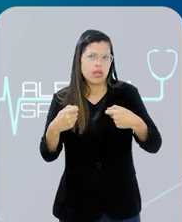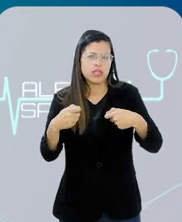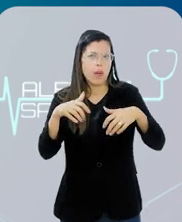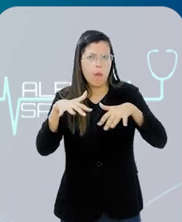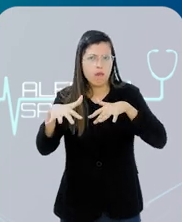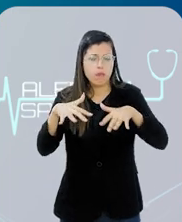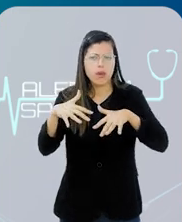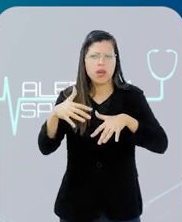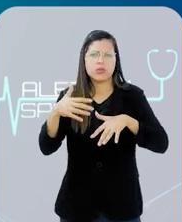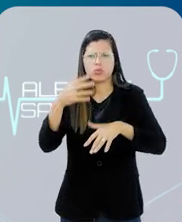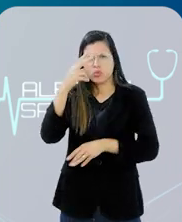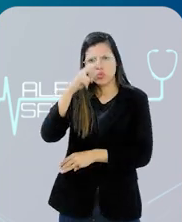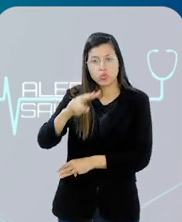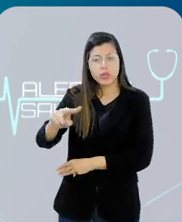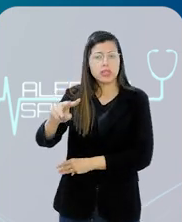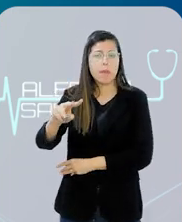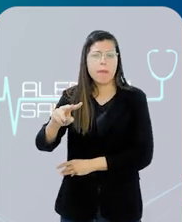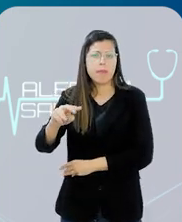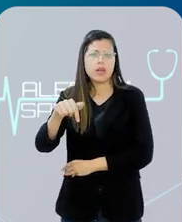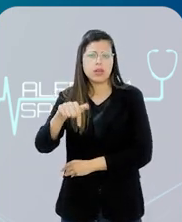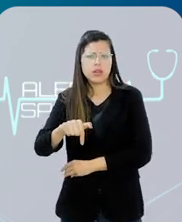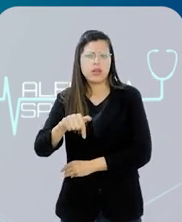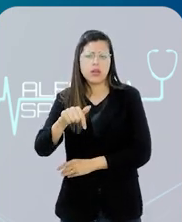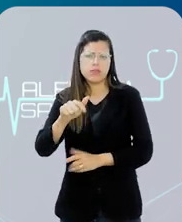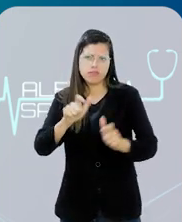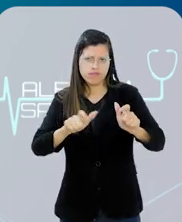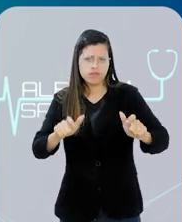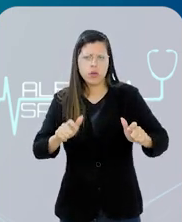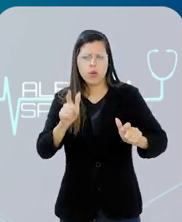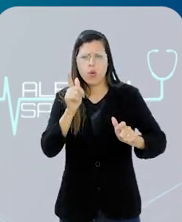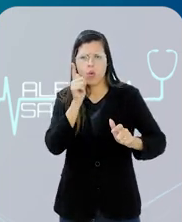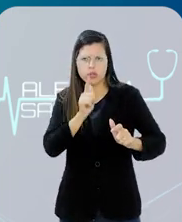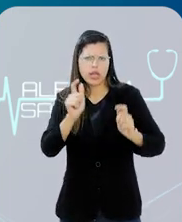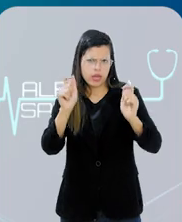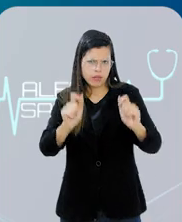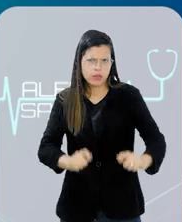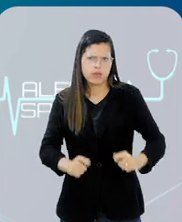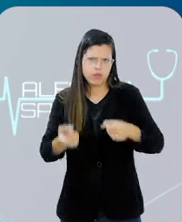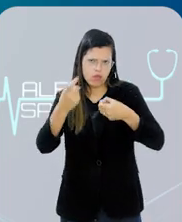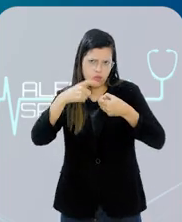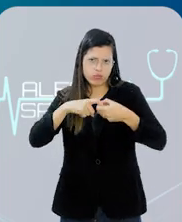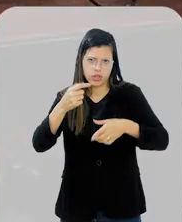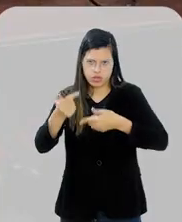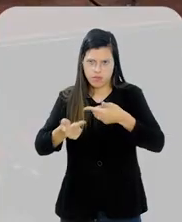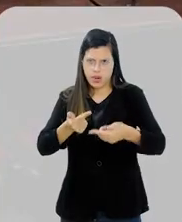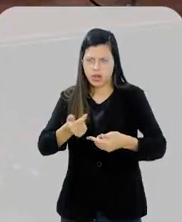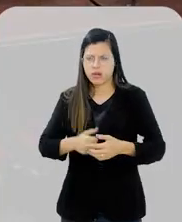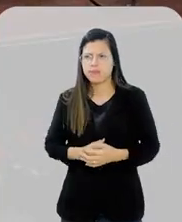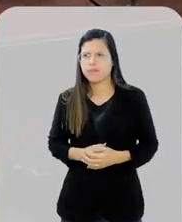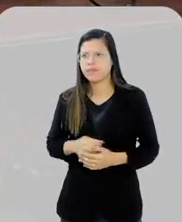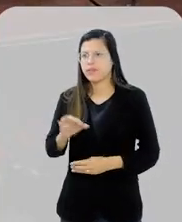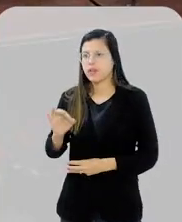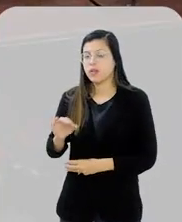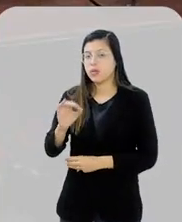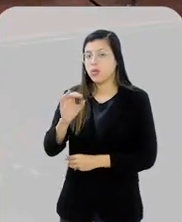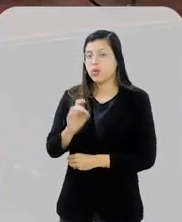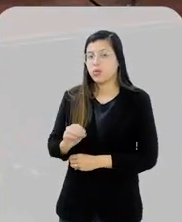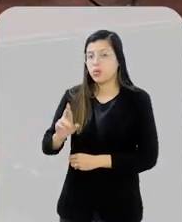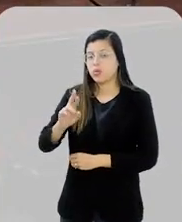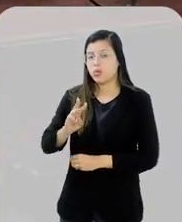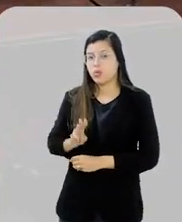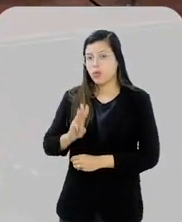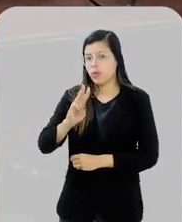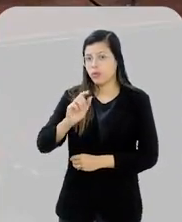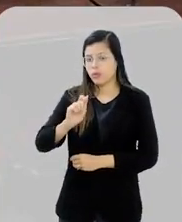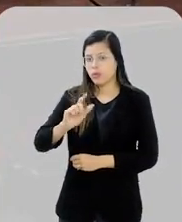torno de 2 semanas essas pacientes já têm uma capacidade de retornar ao trabalho. Tá certo. Doutor Walter, assim,